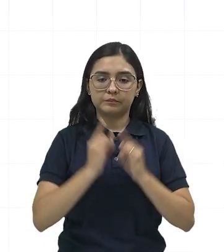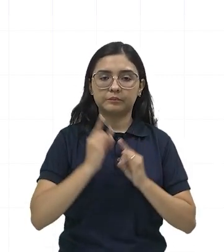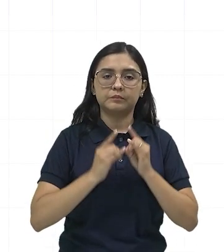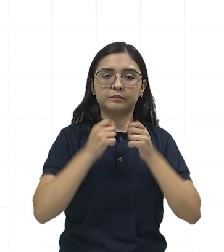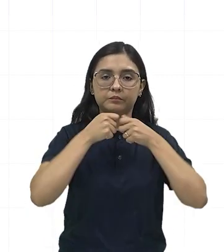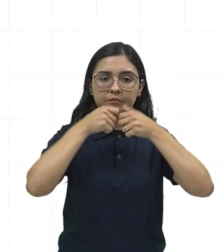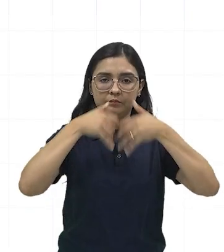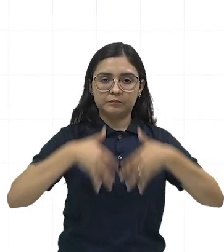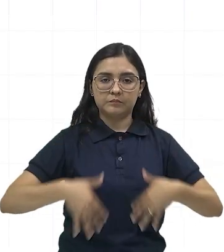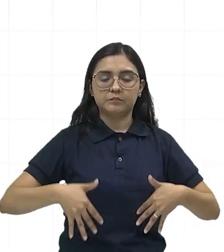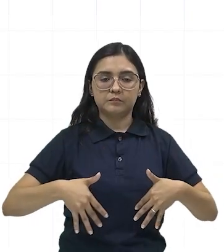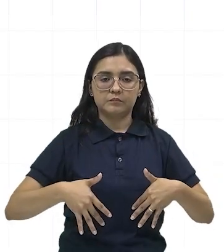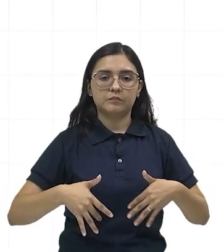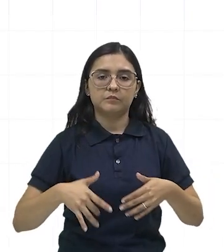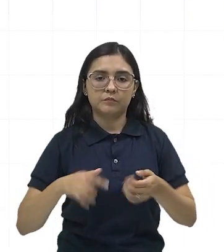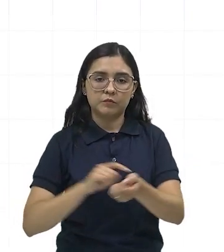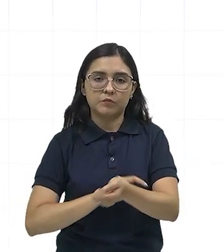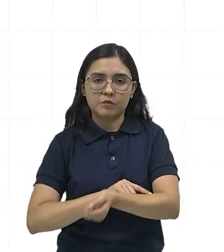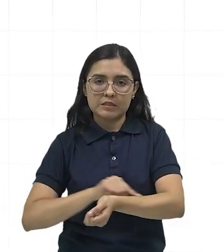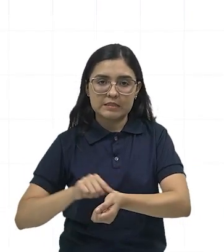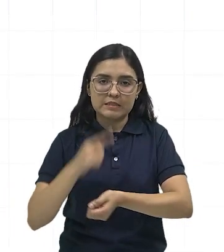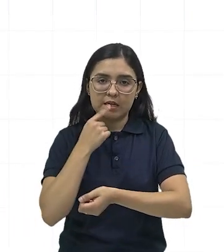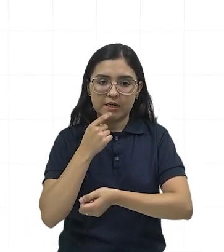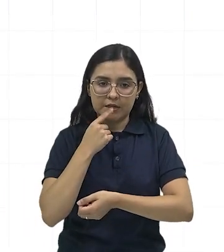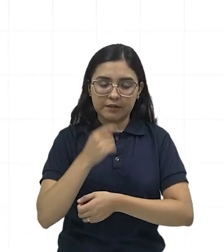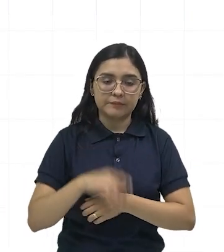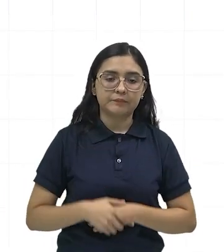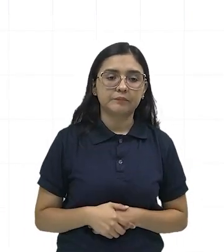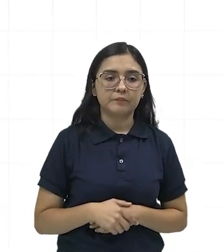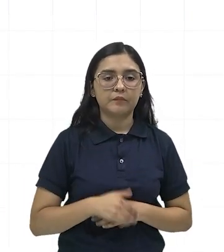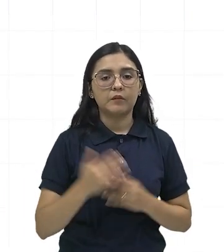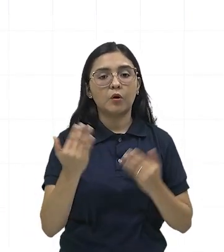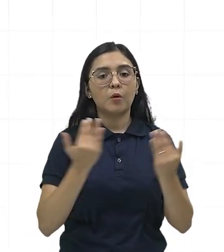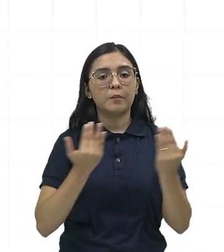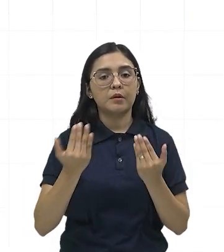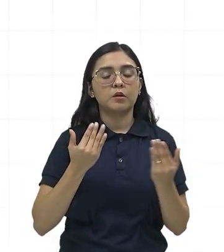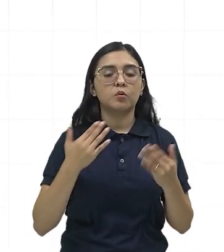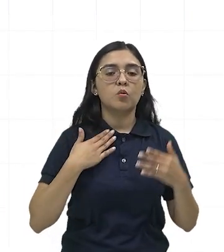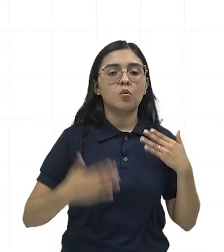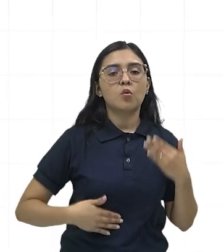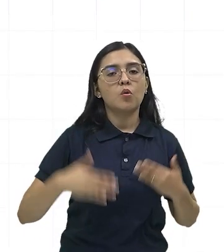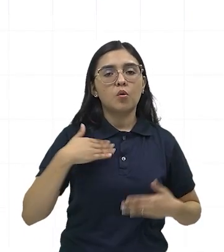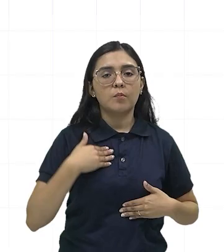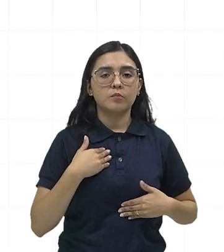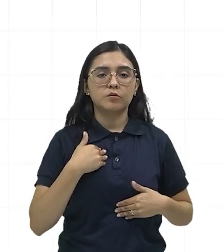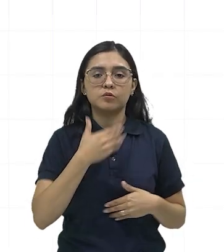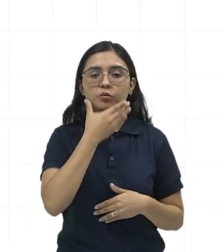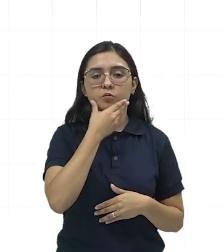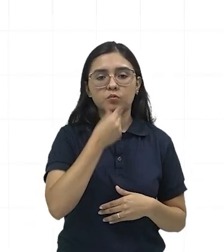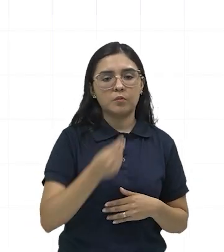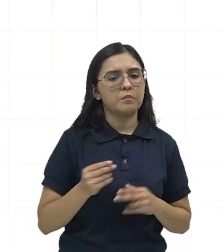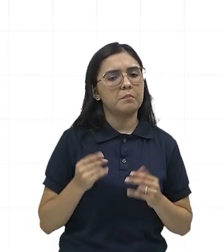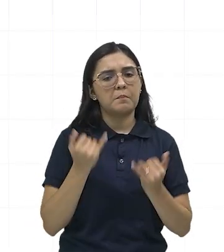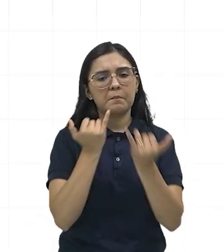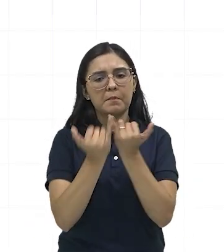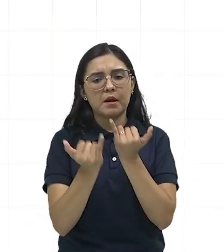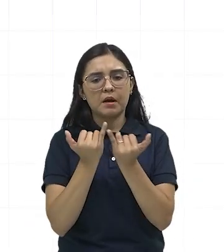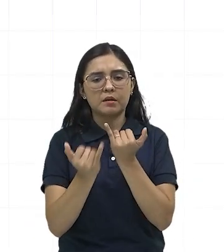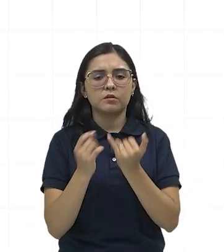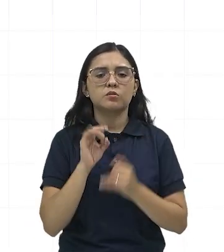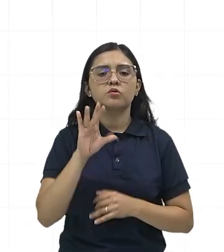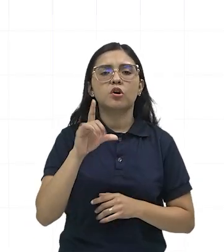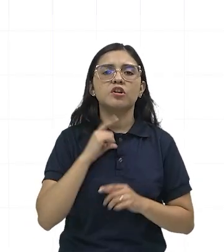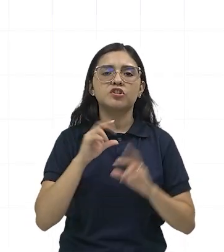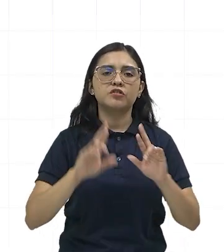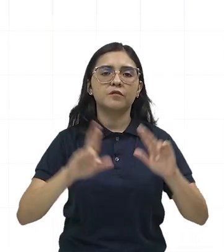lançados diretamente na corrente sanguínea. Comparando com o corpo de um homem, ó, nós temos quase a mesma coisa, a diferença está lá